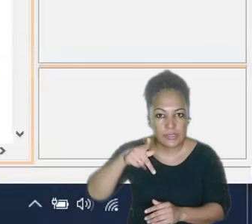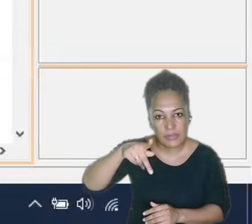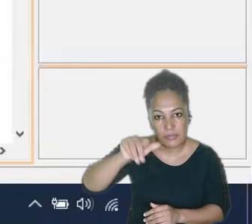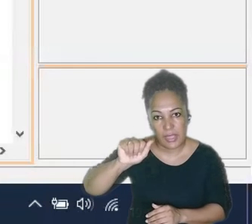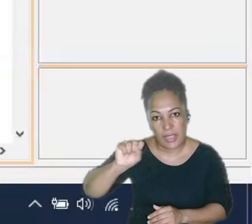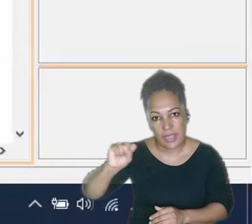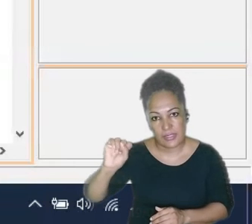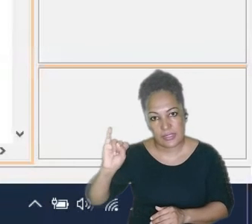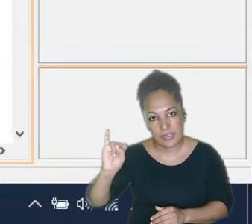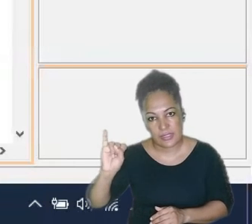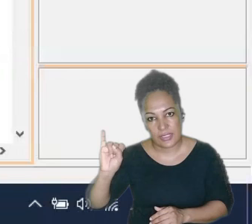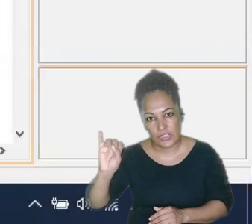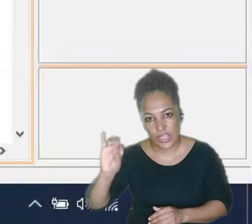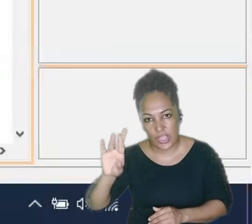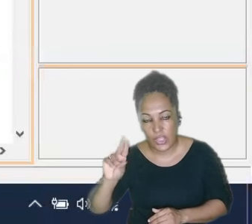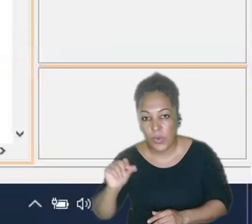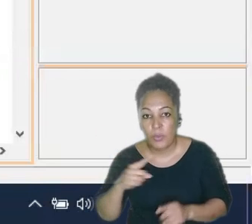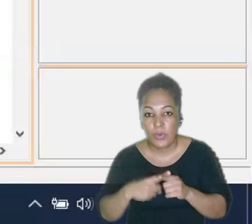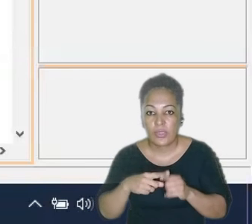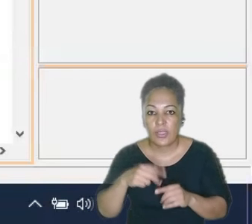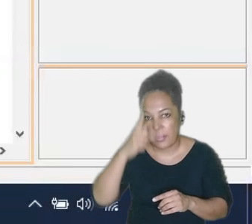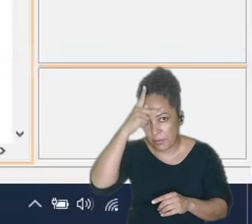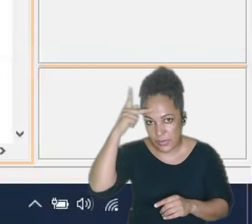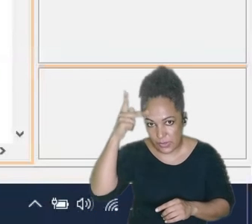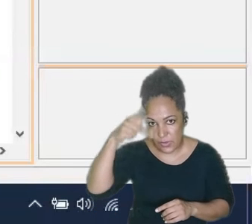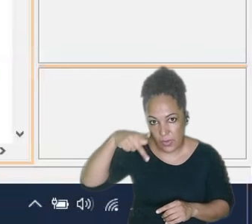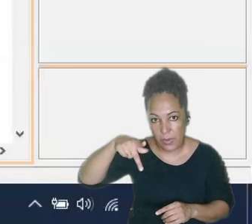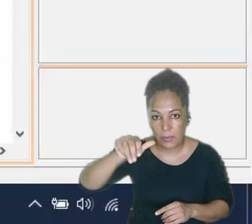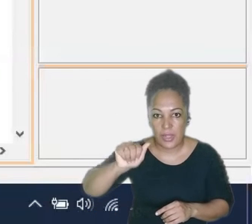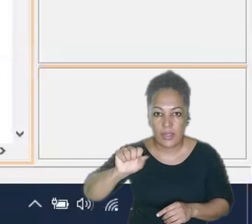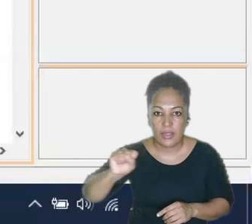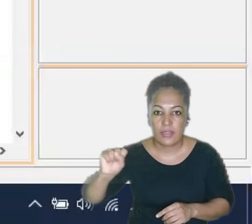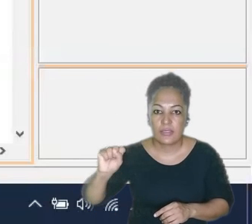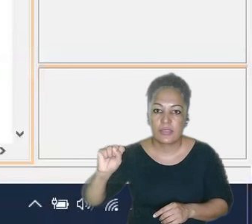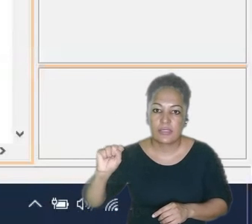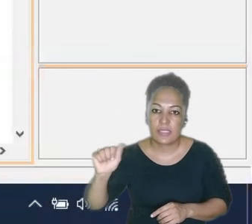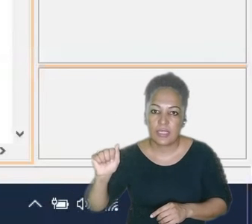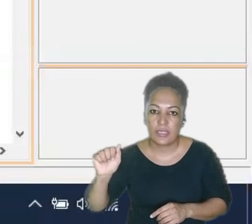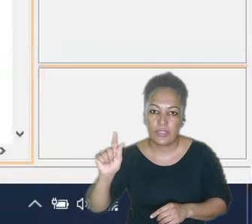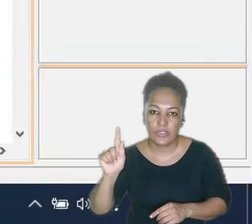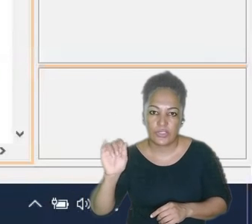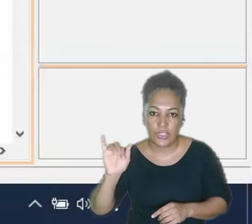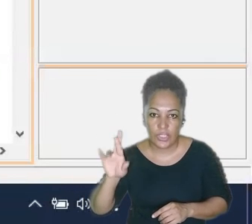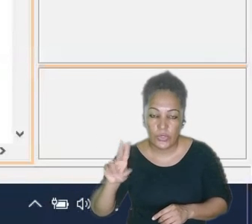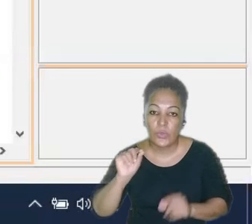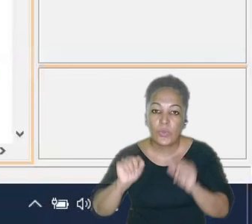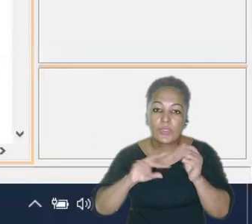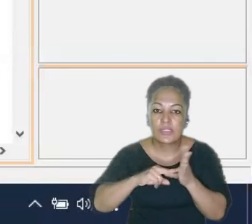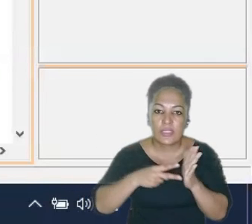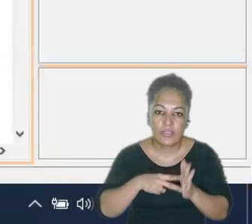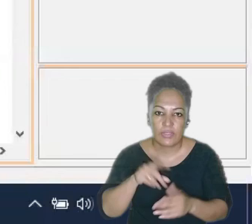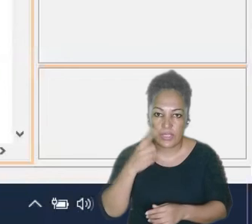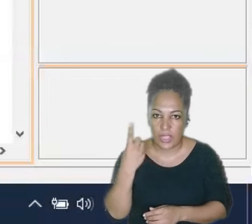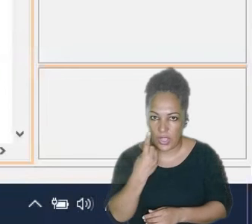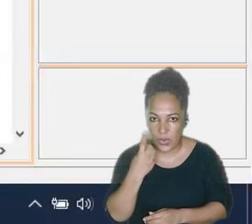atributo simples chamado passageiro? Não. Por quê? Porque passageiro é uma entidade. Então, se venda precisa saber a informação de passageiro, eu